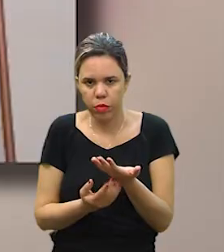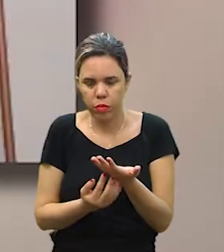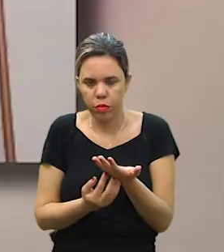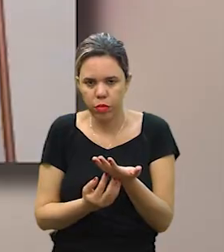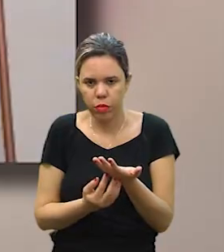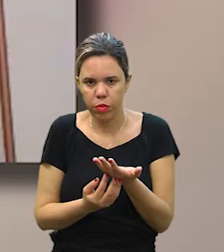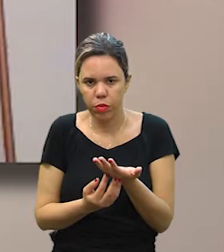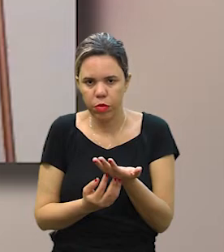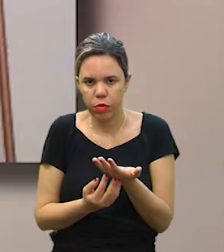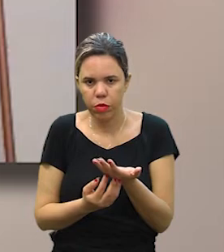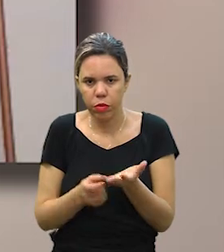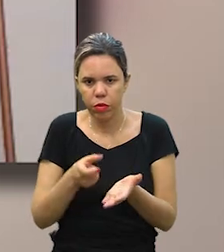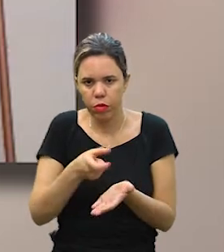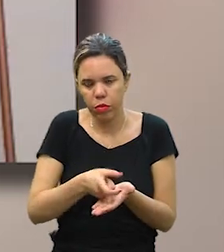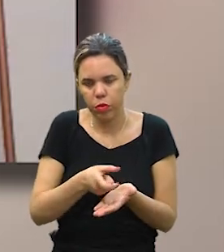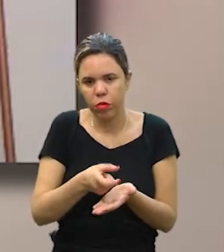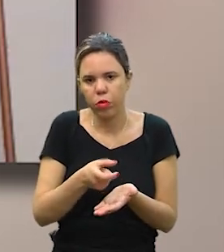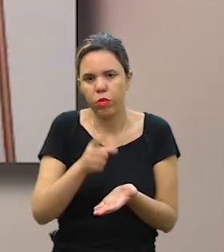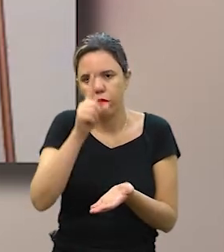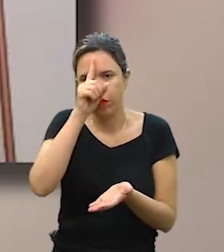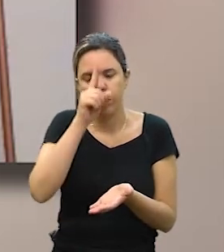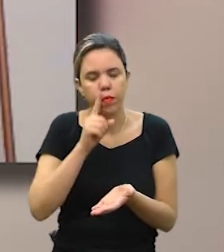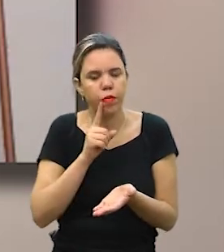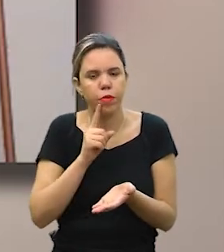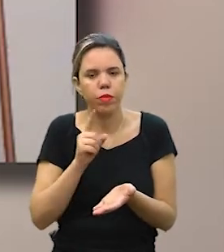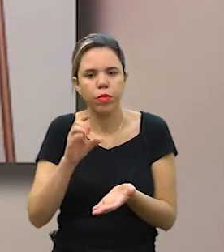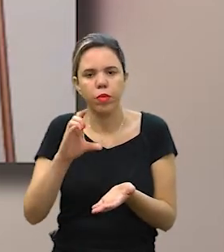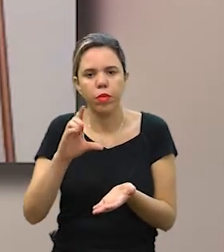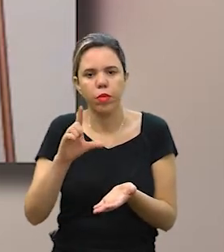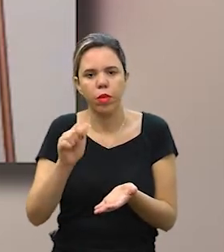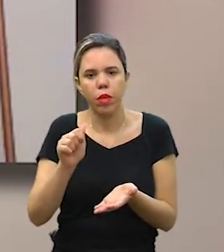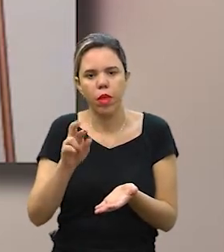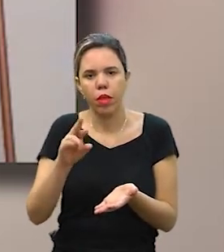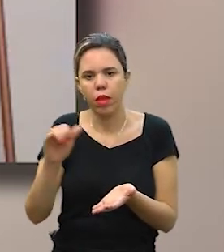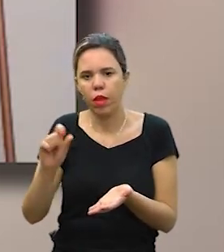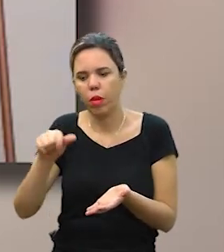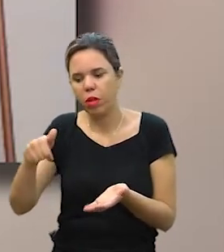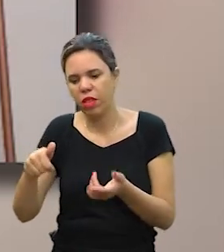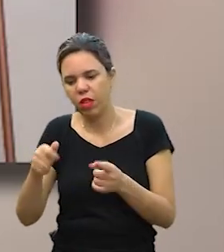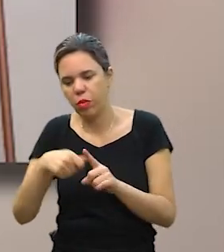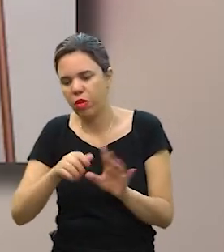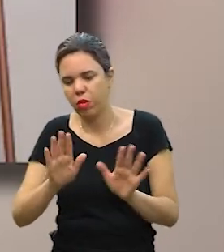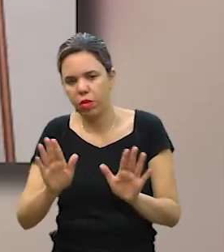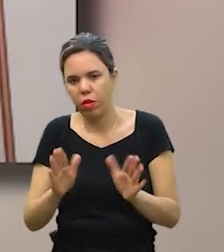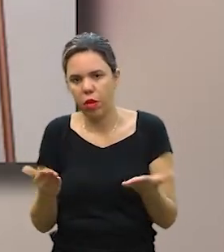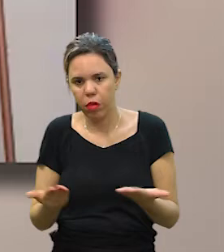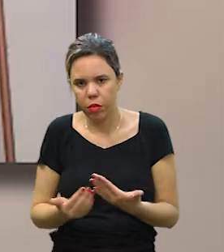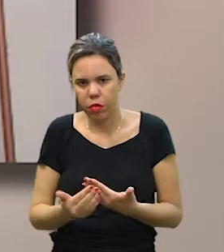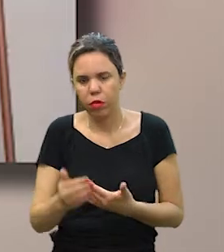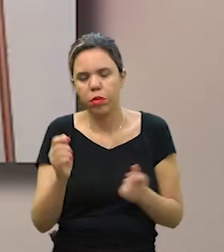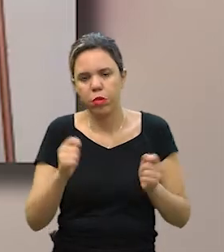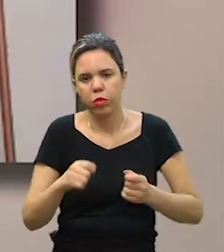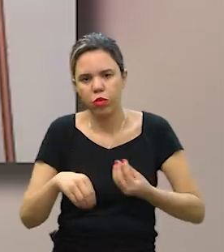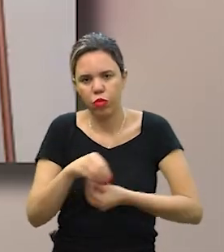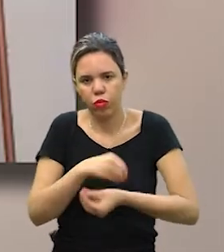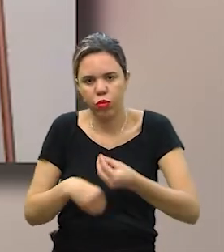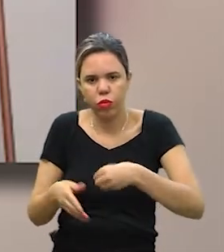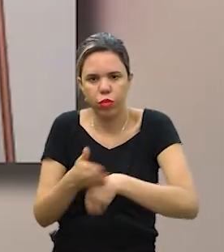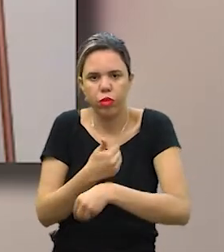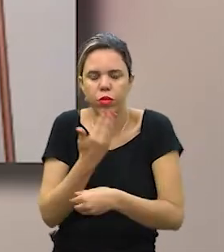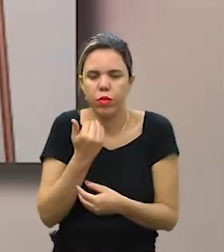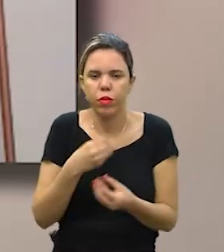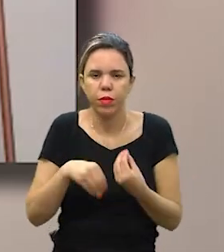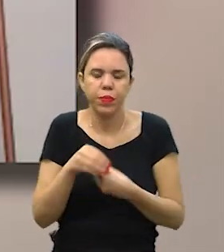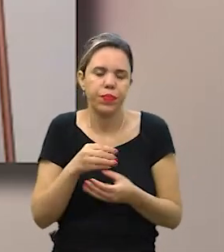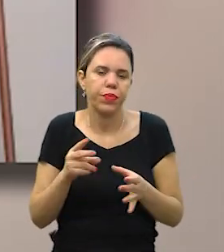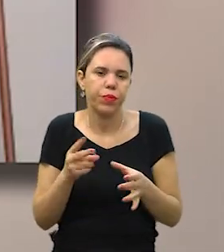e gema. A gente não insere primeiro gema ou primeiro clara ou só depois do sétimo mês. Hoje em dia, quanto